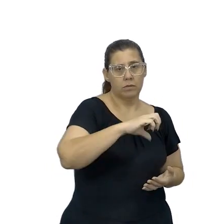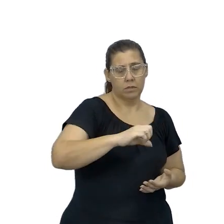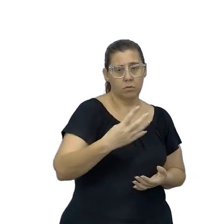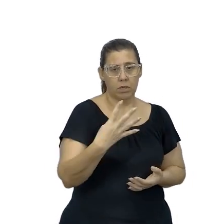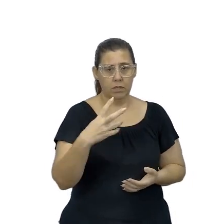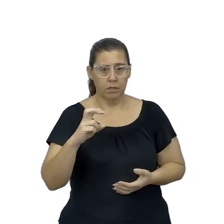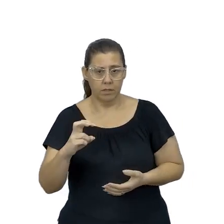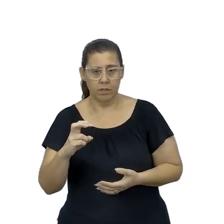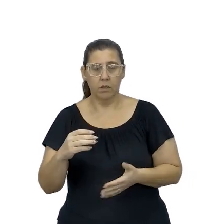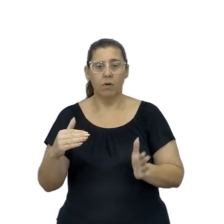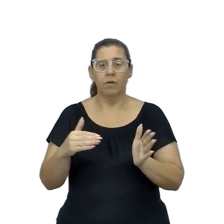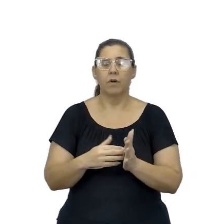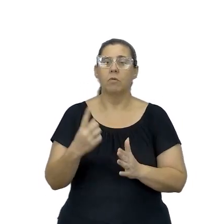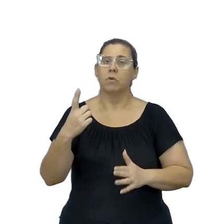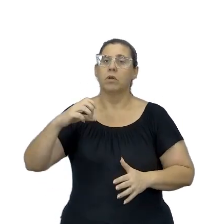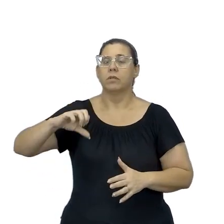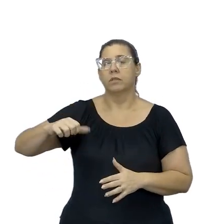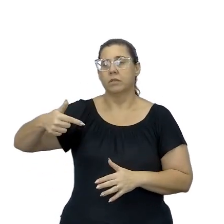1945 até